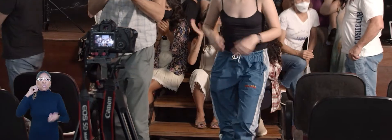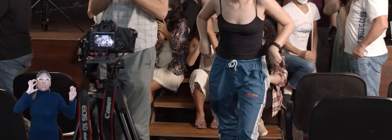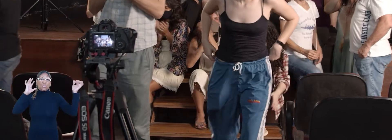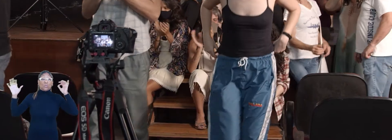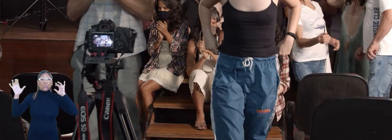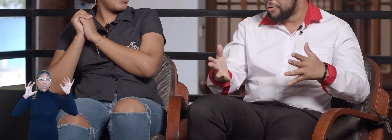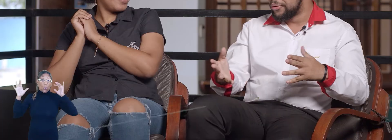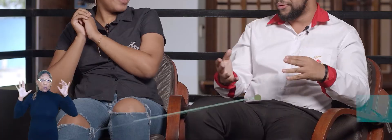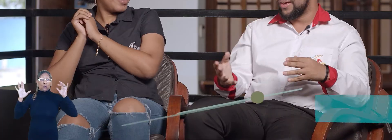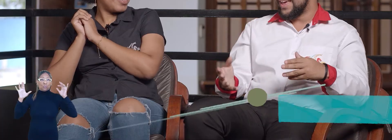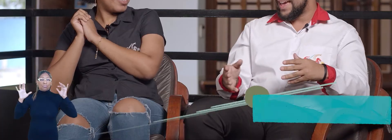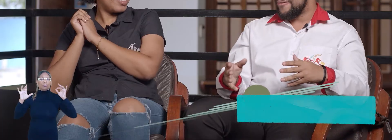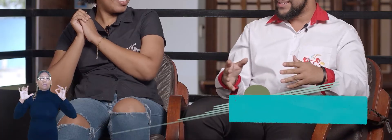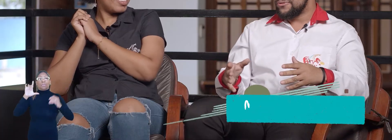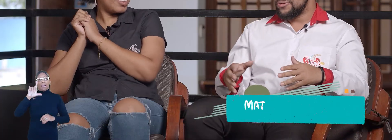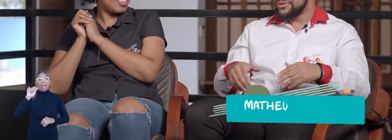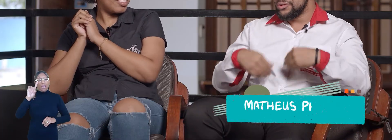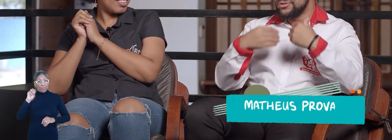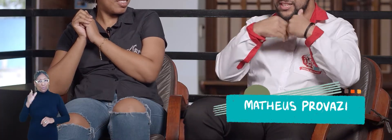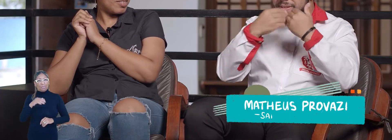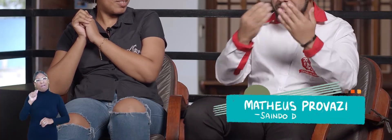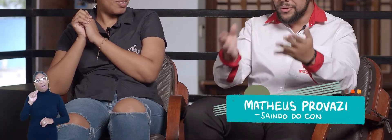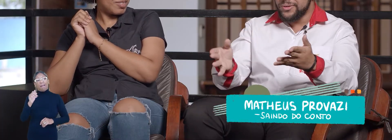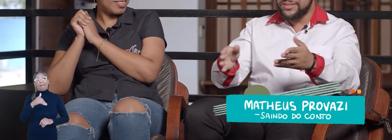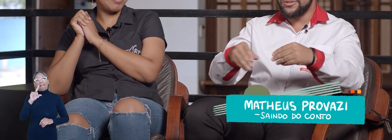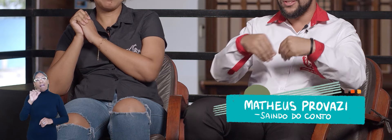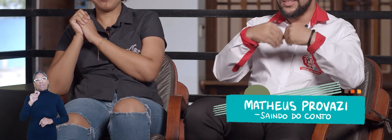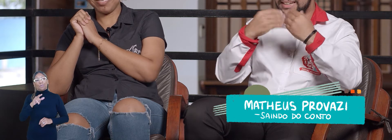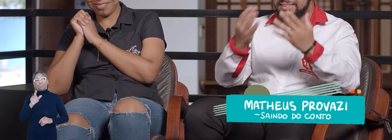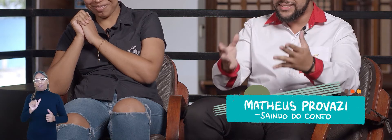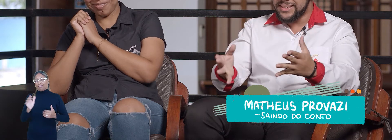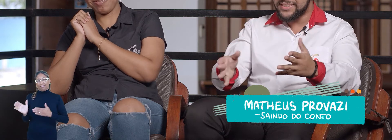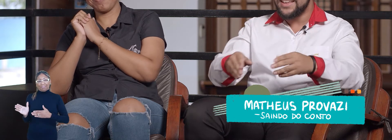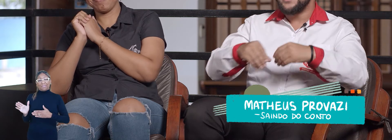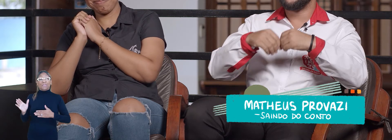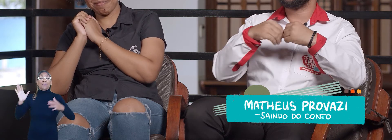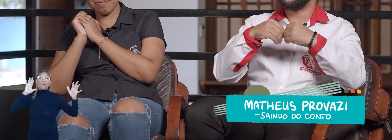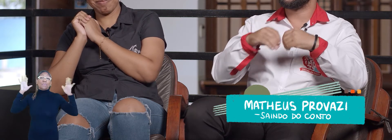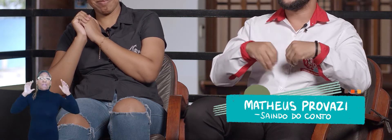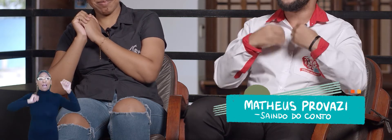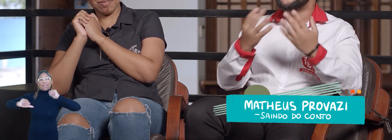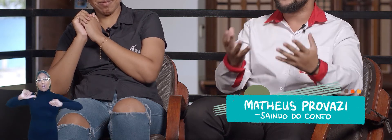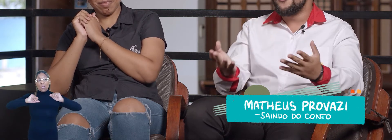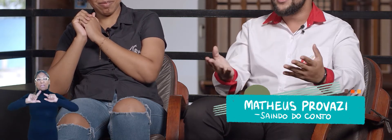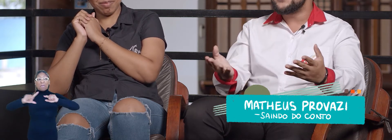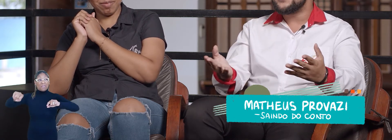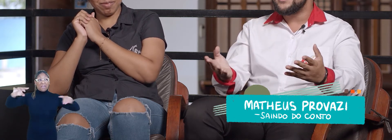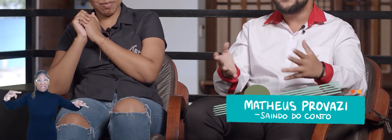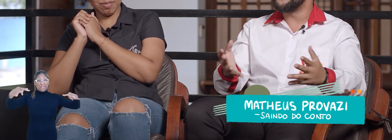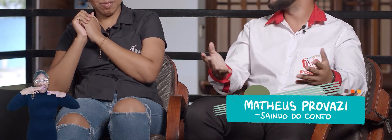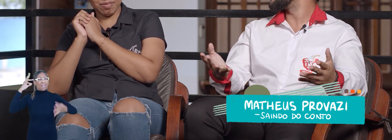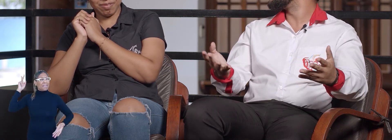Matheus. O sonho do Saindo do Conto é fazer com que os sonhos das pessoas, dos nossos artistas e dos nossos